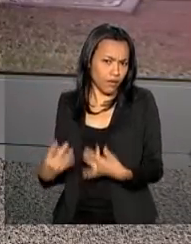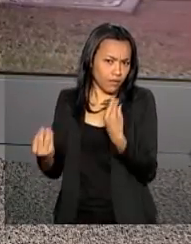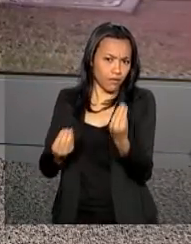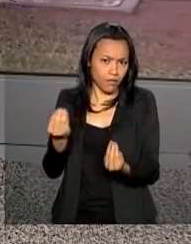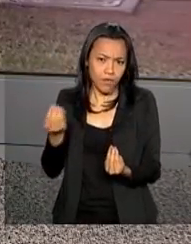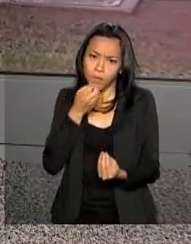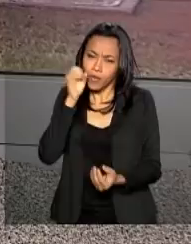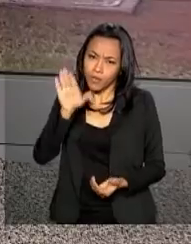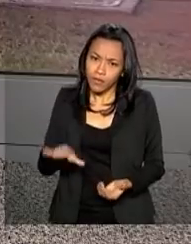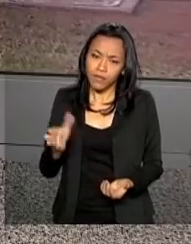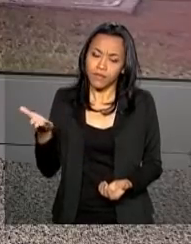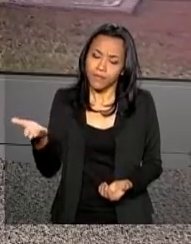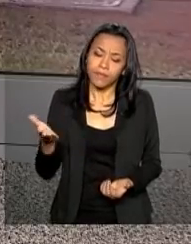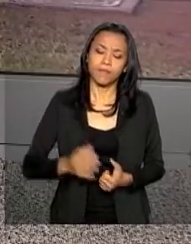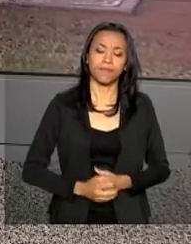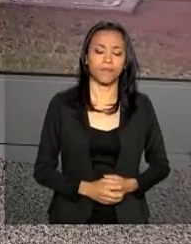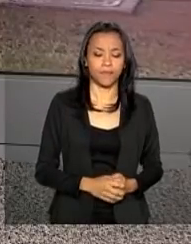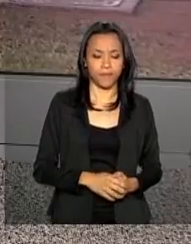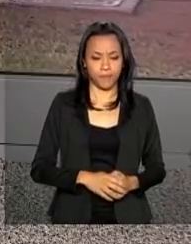para você.